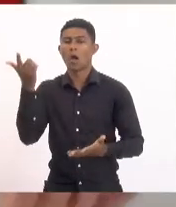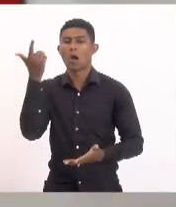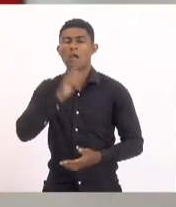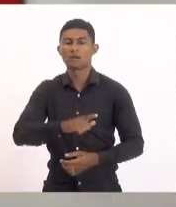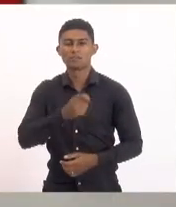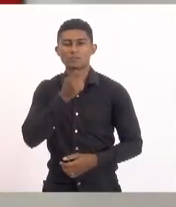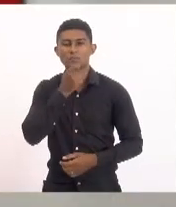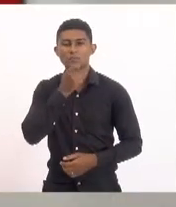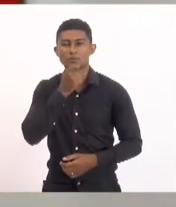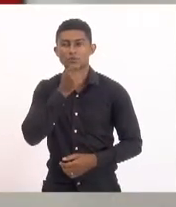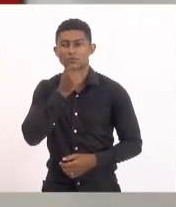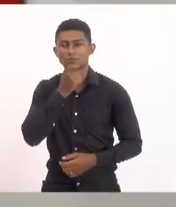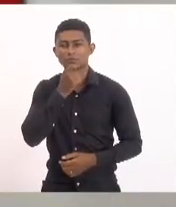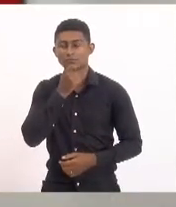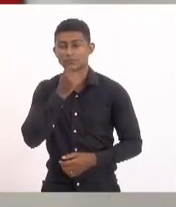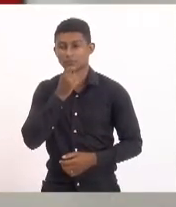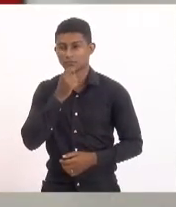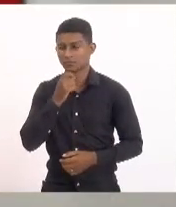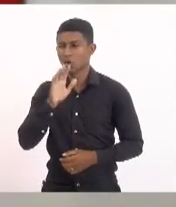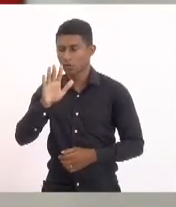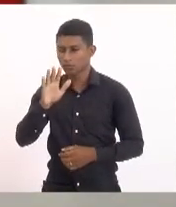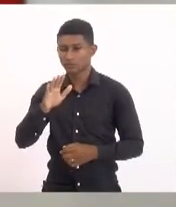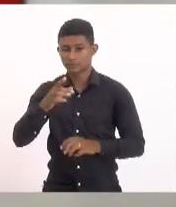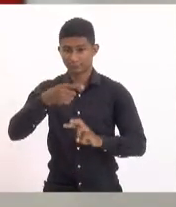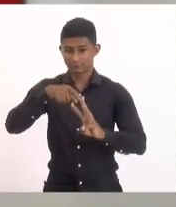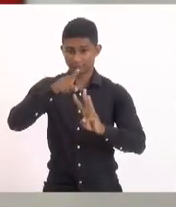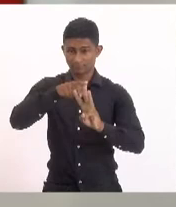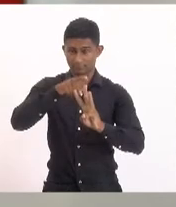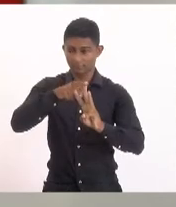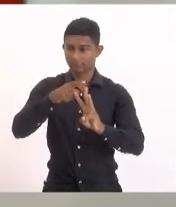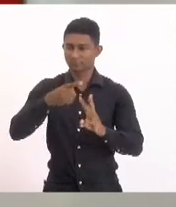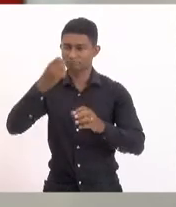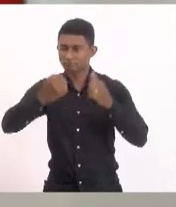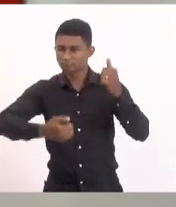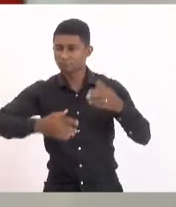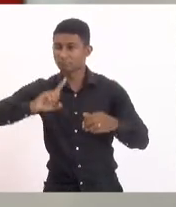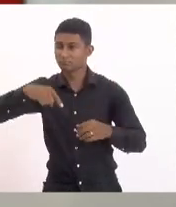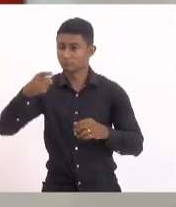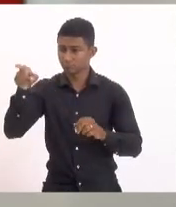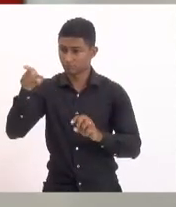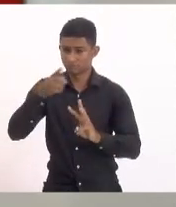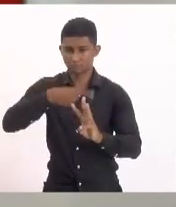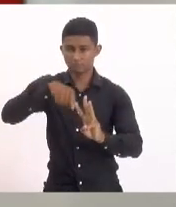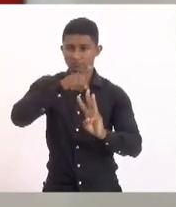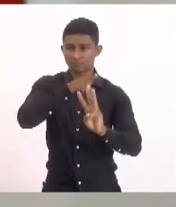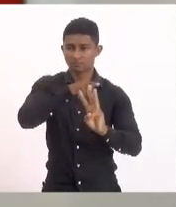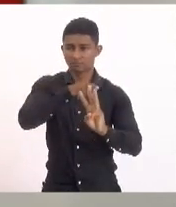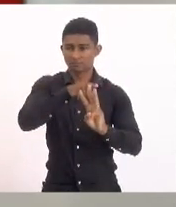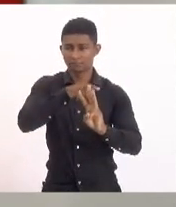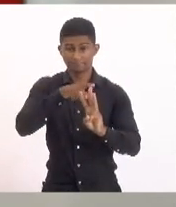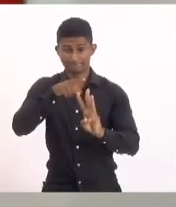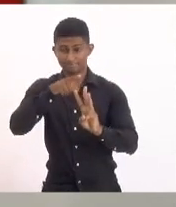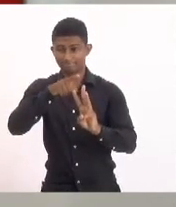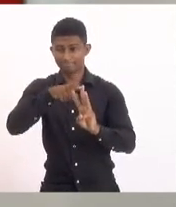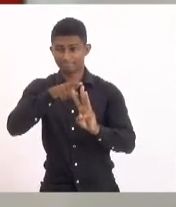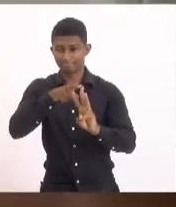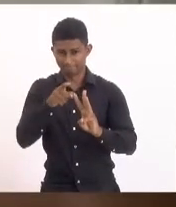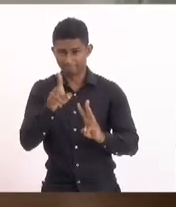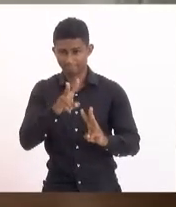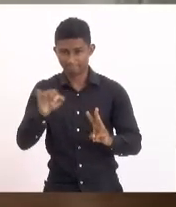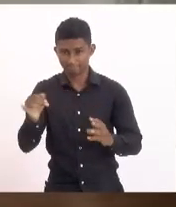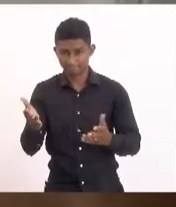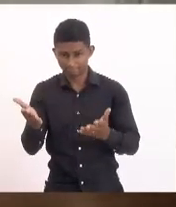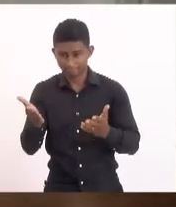um instante. Ah. Jari, após o Alexandre, Vossa Excelência vai usar a palavra. Alexandre Freitas, por favor.